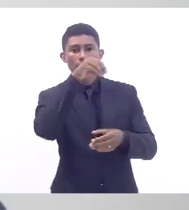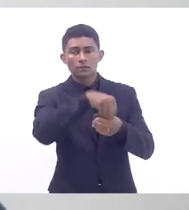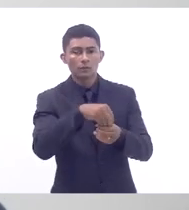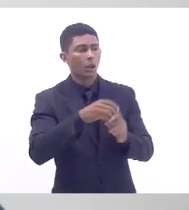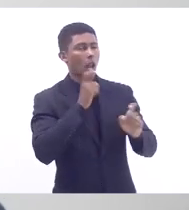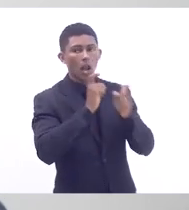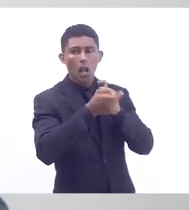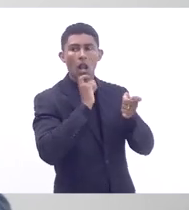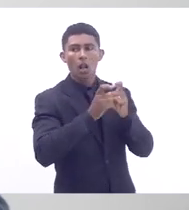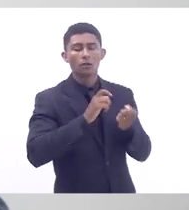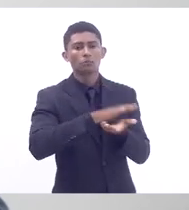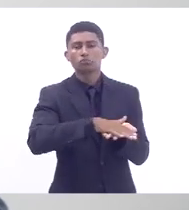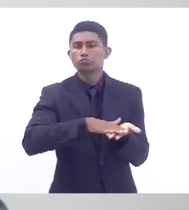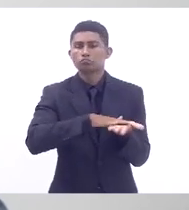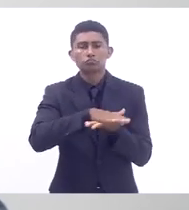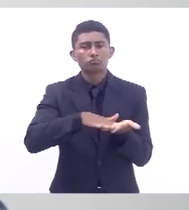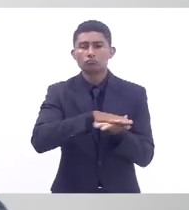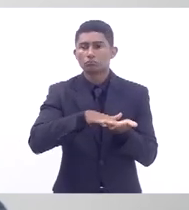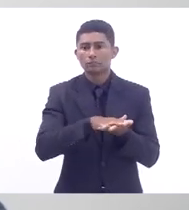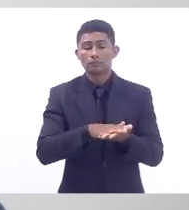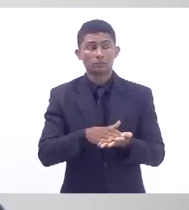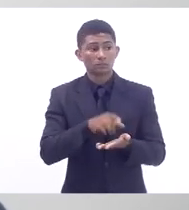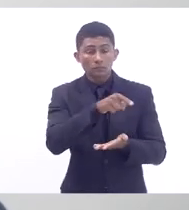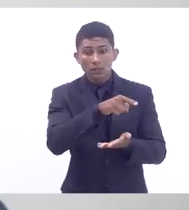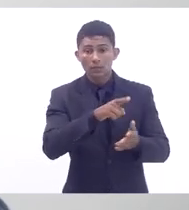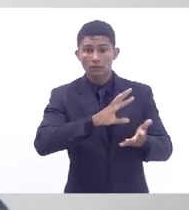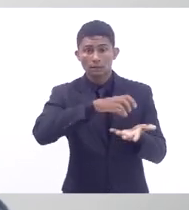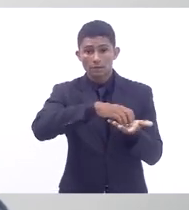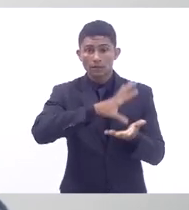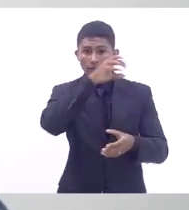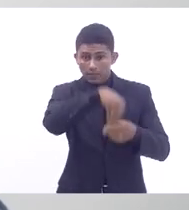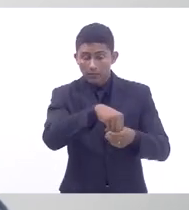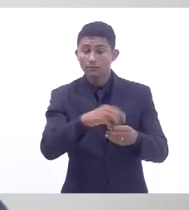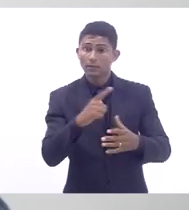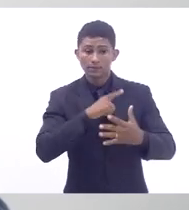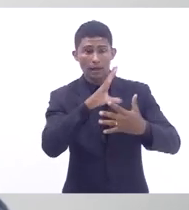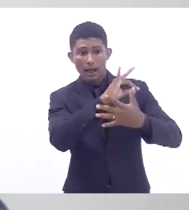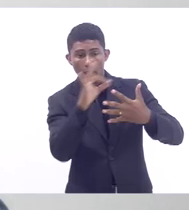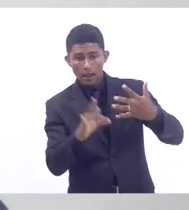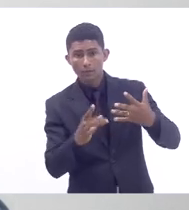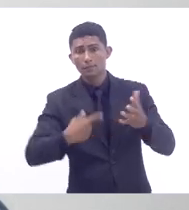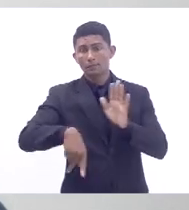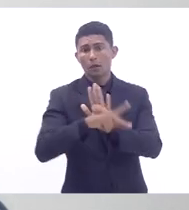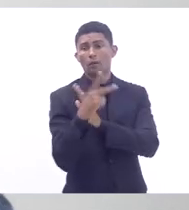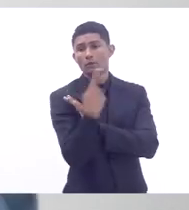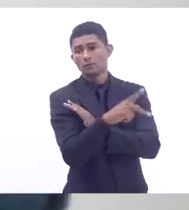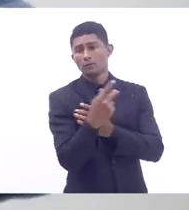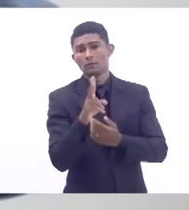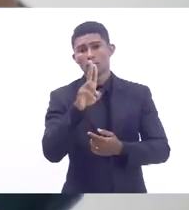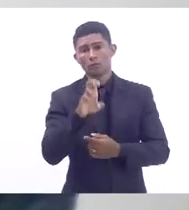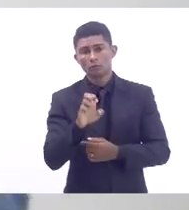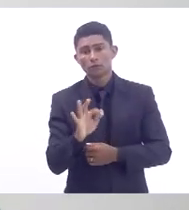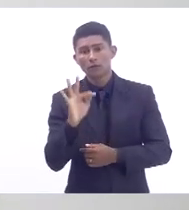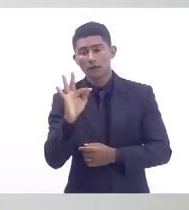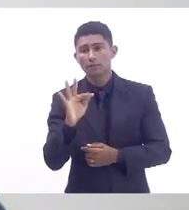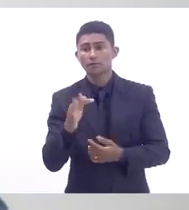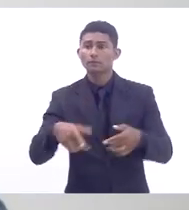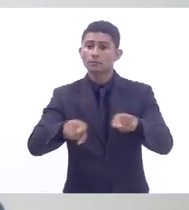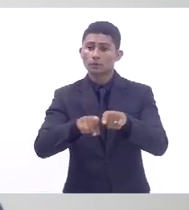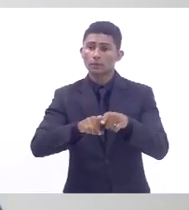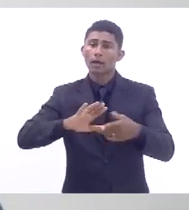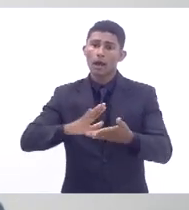isso o nome é essa né Nós temos particularidades que caracterizam a uniao Henrique e outras que